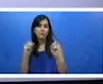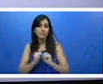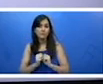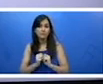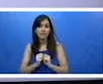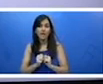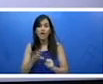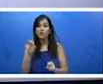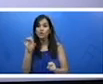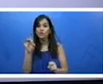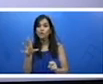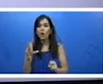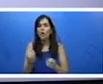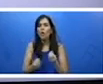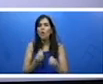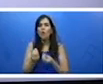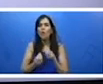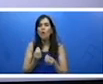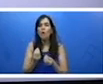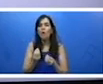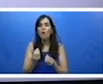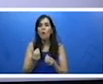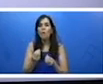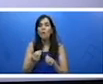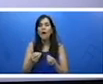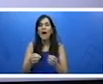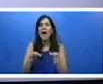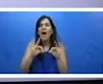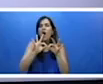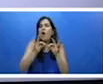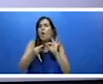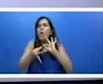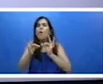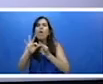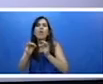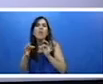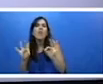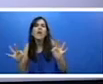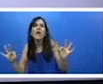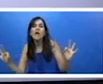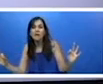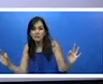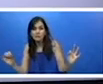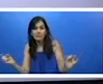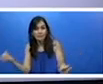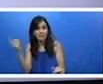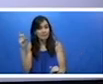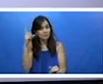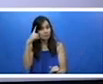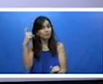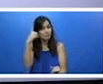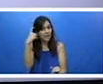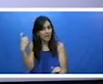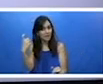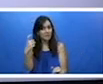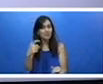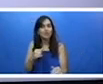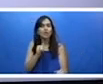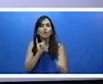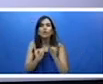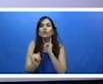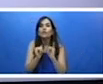apenas à consistência ou à coerência das ideias e ou informações, certo?